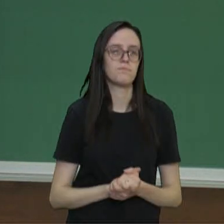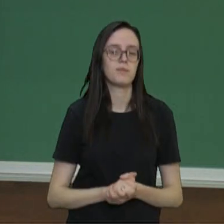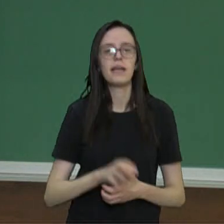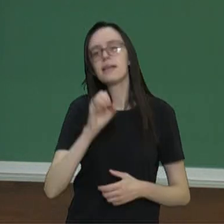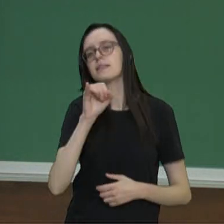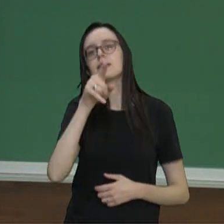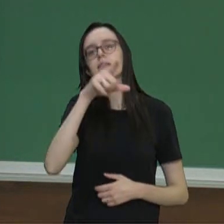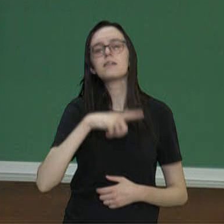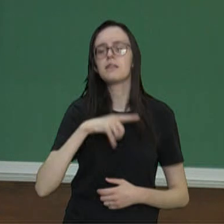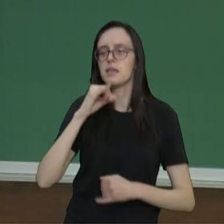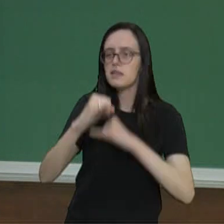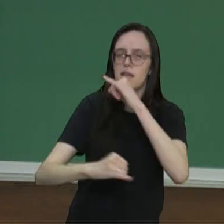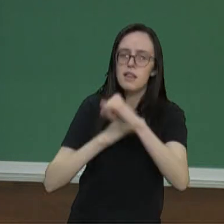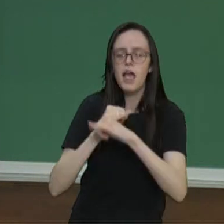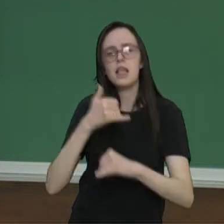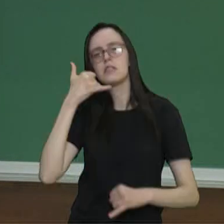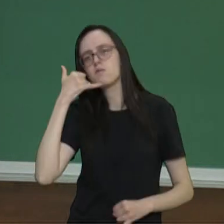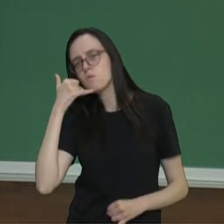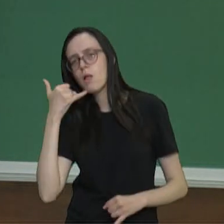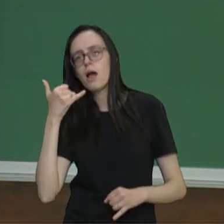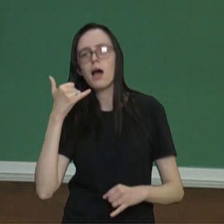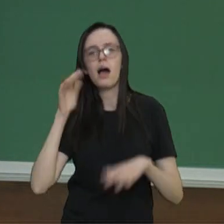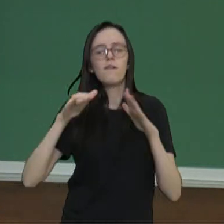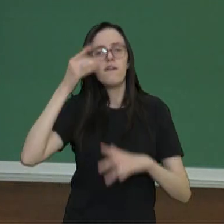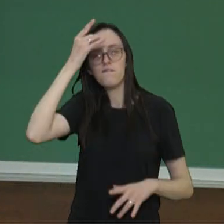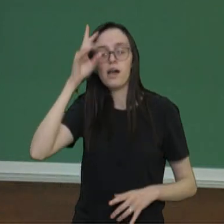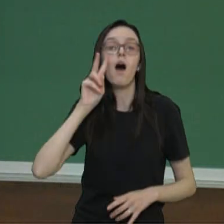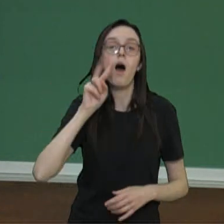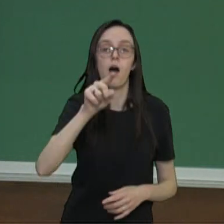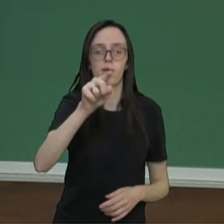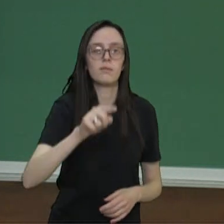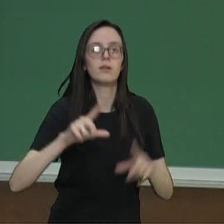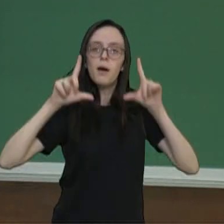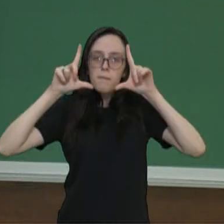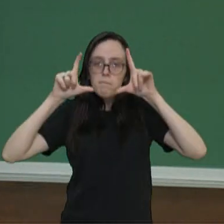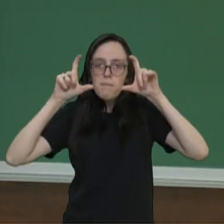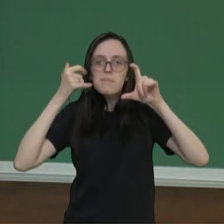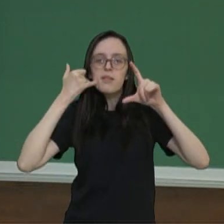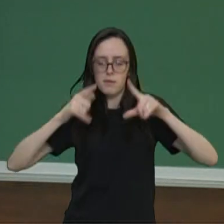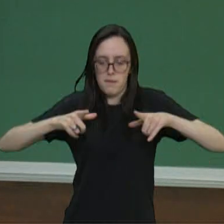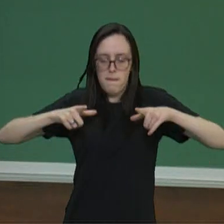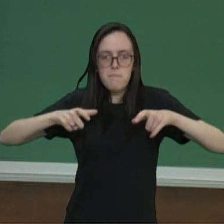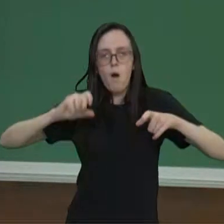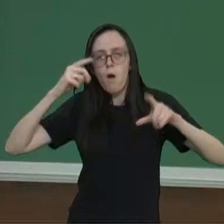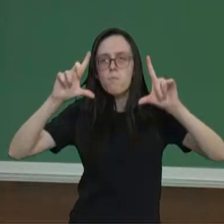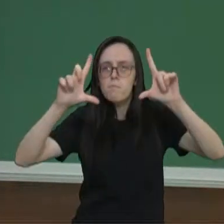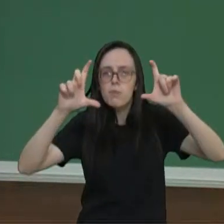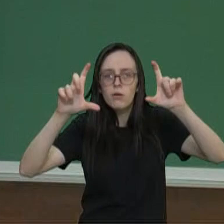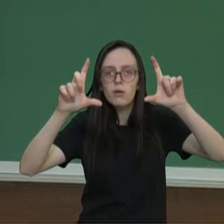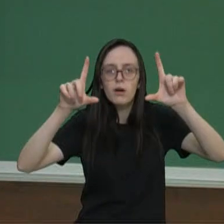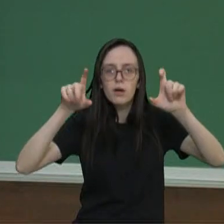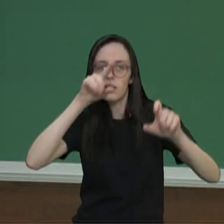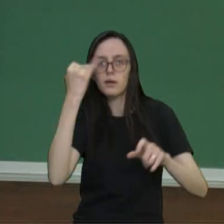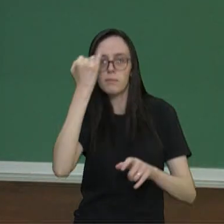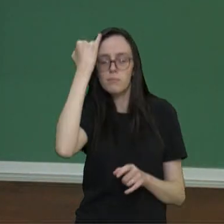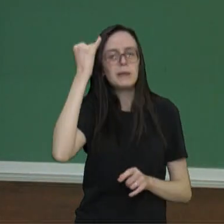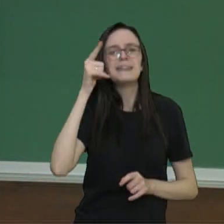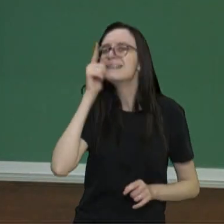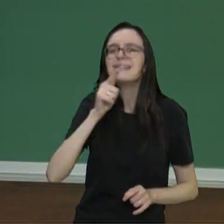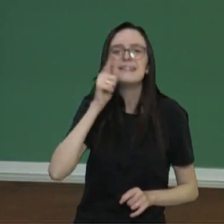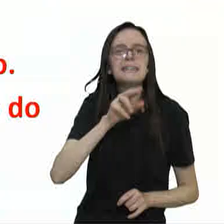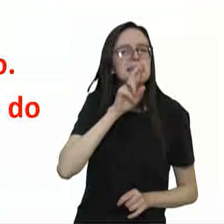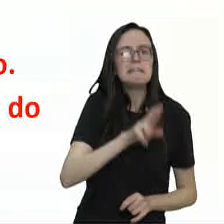está vendo pela internet, pelo seu celular, fica muito mais fácil. Dá um print nessa tela, fotografa essa tela. Caso você não